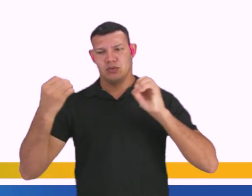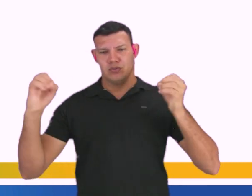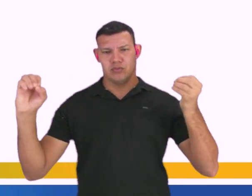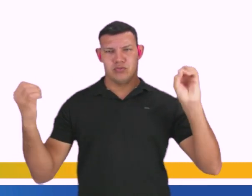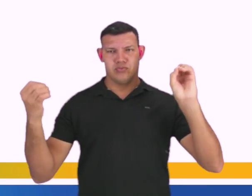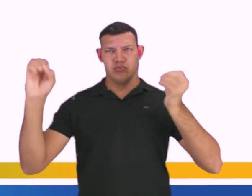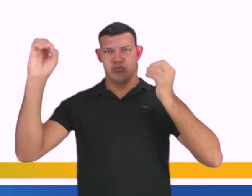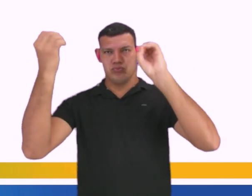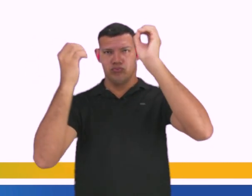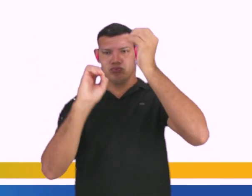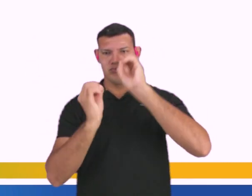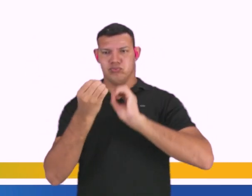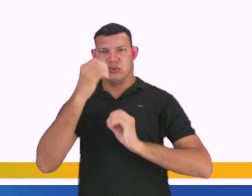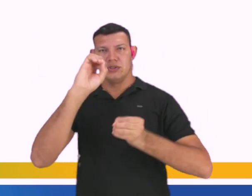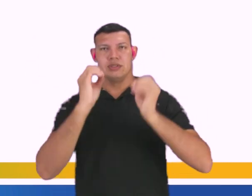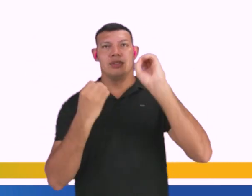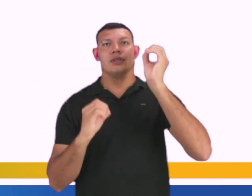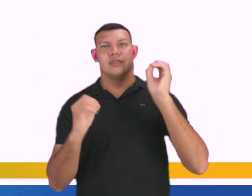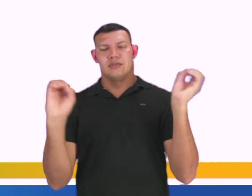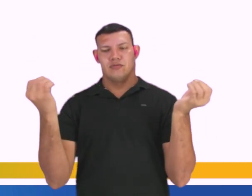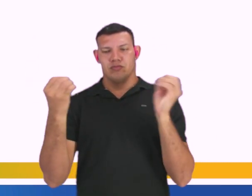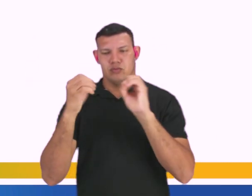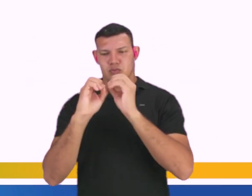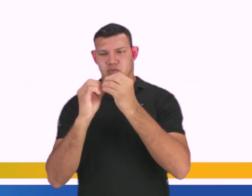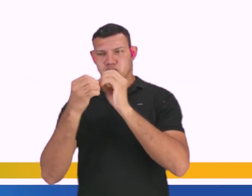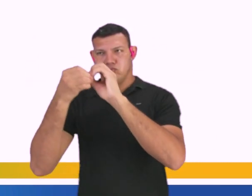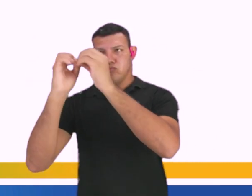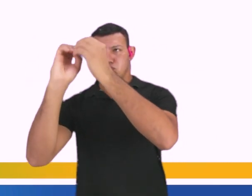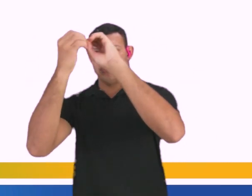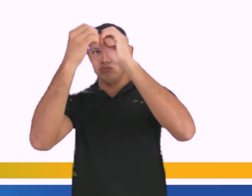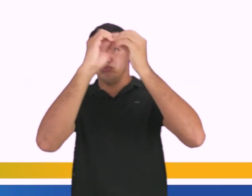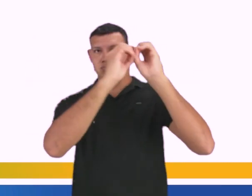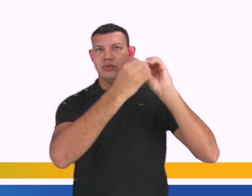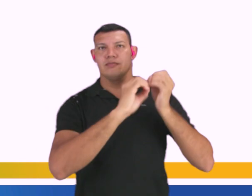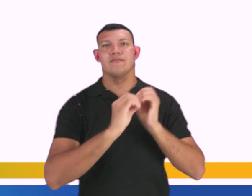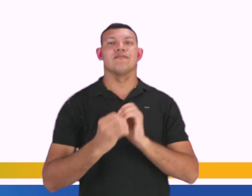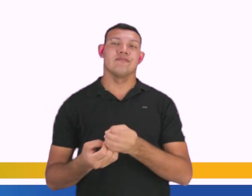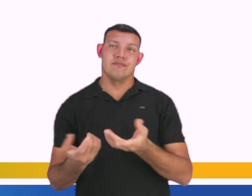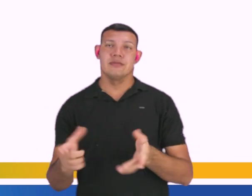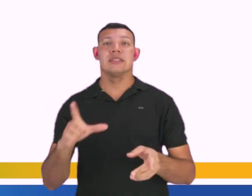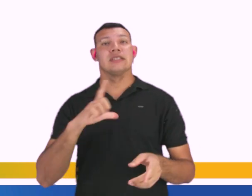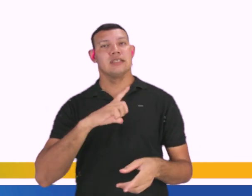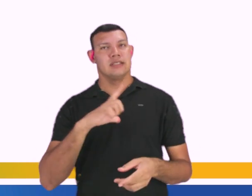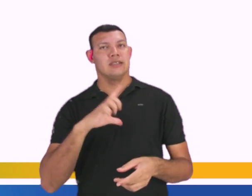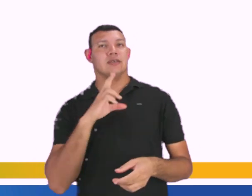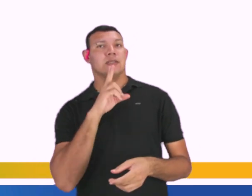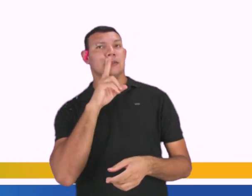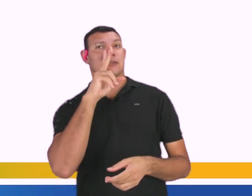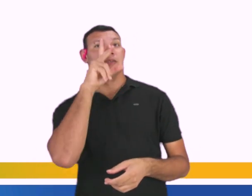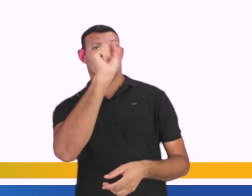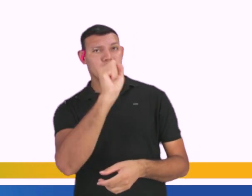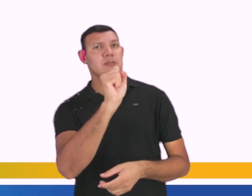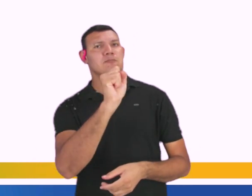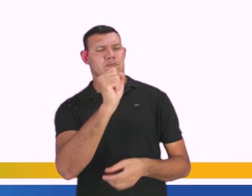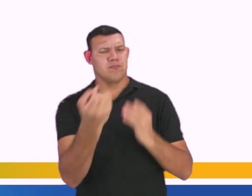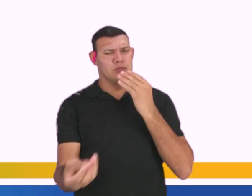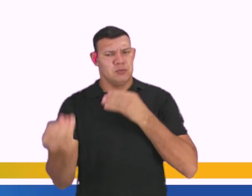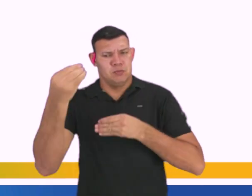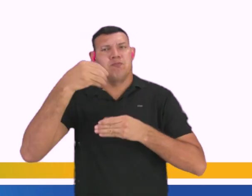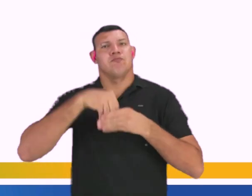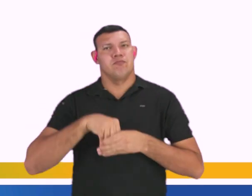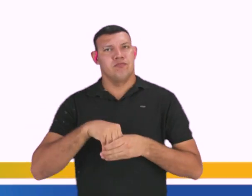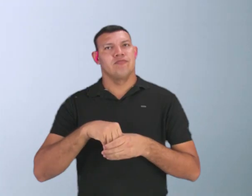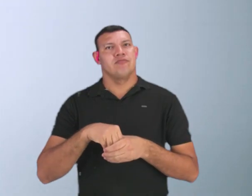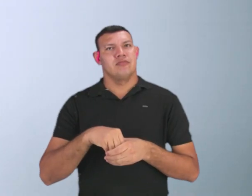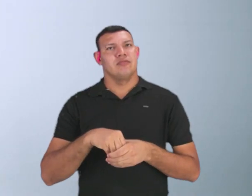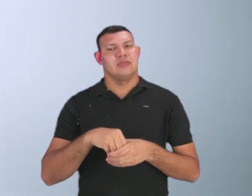entre as partículas e outros têm uma distância menor entre as partículas. E o fato também é que existe uma força interna, agora a gente já